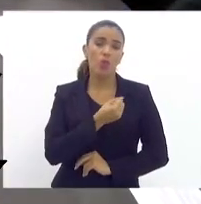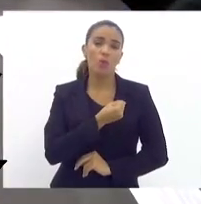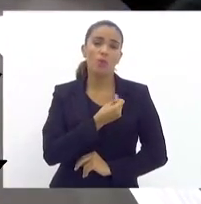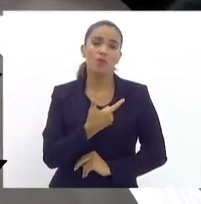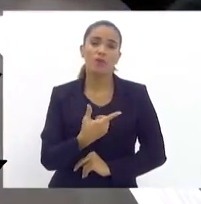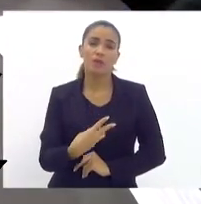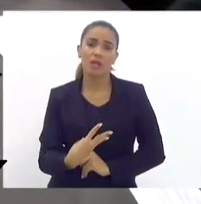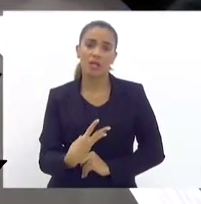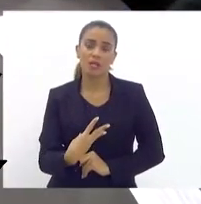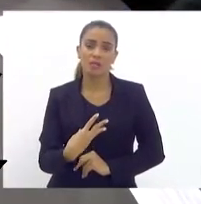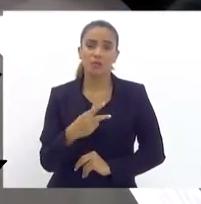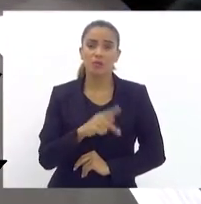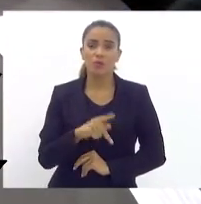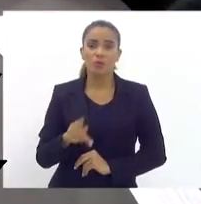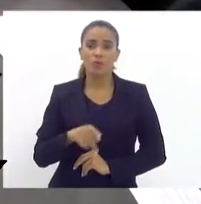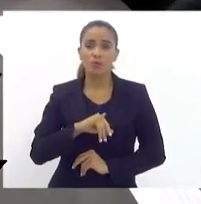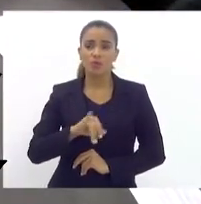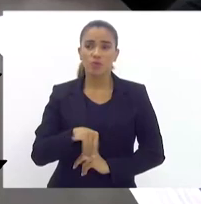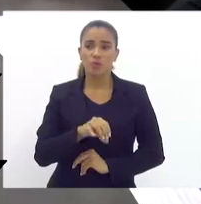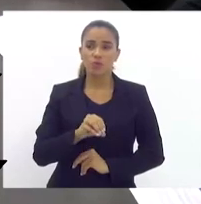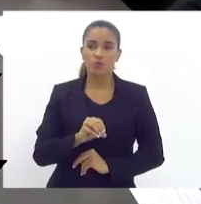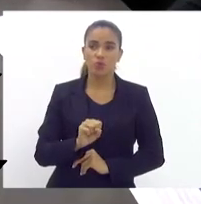professor Josemar.